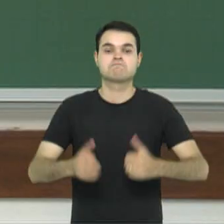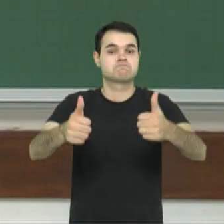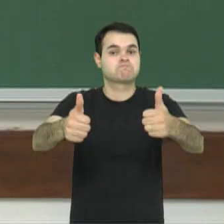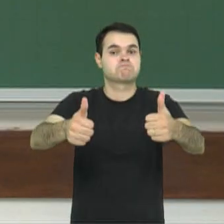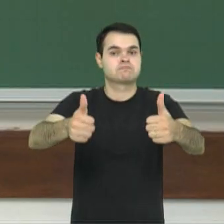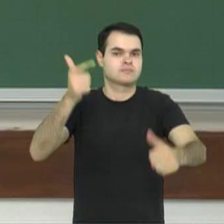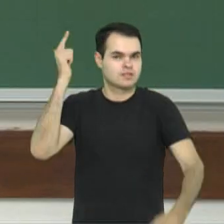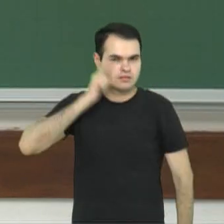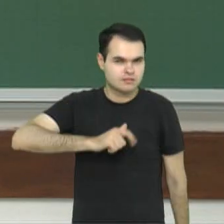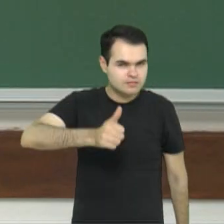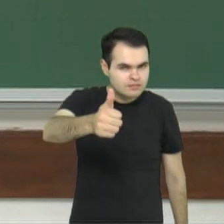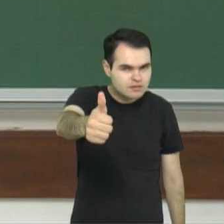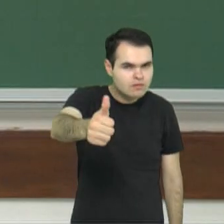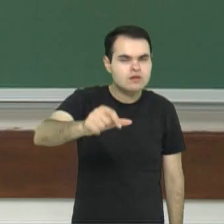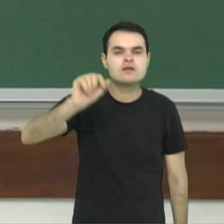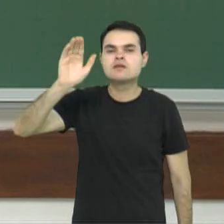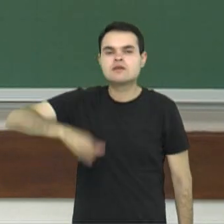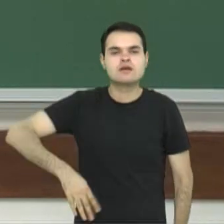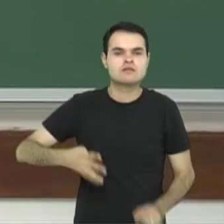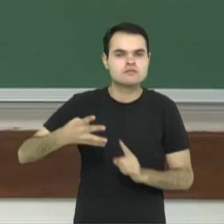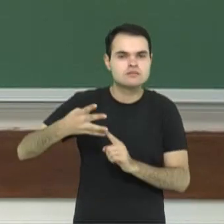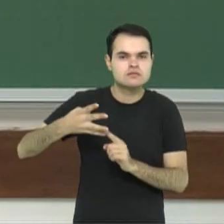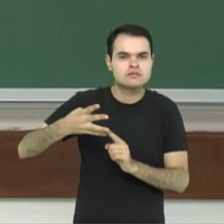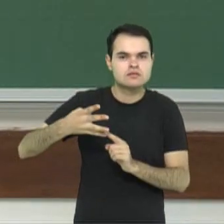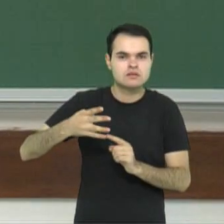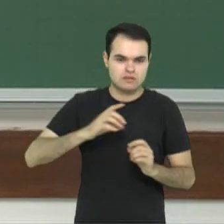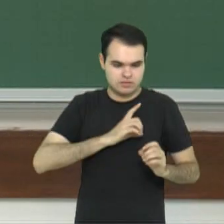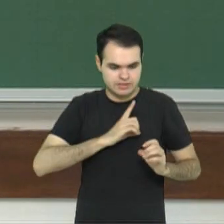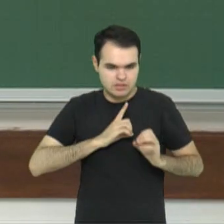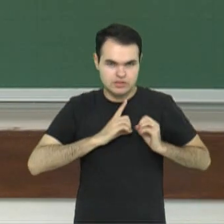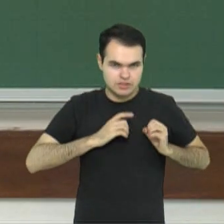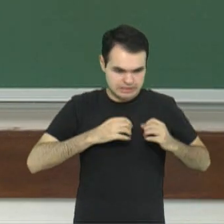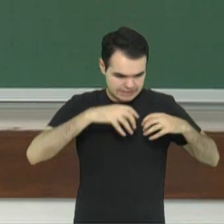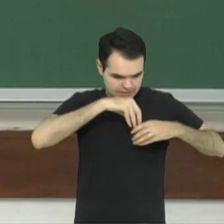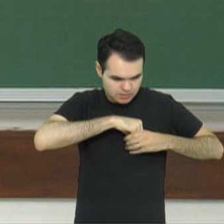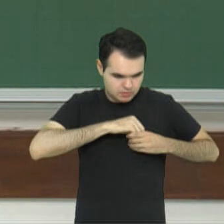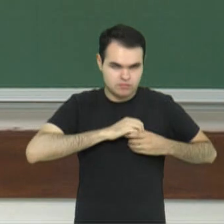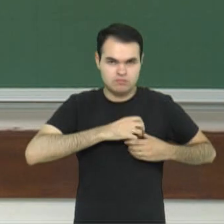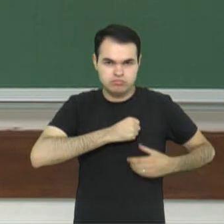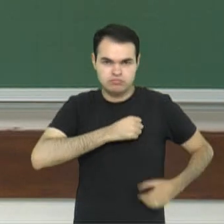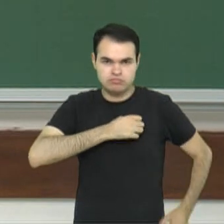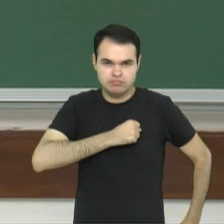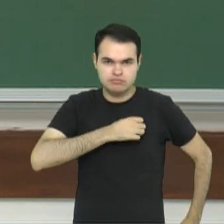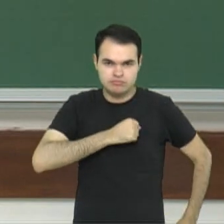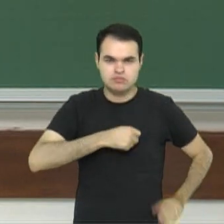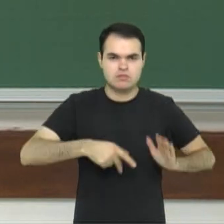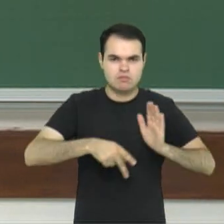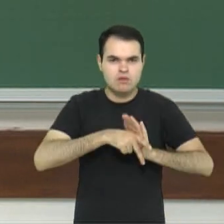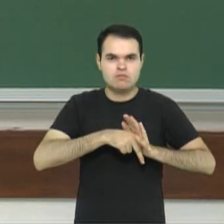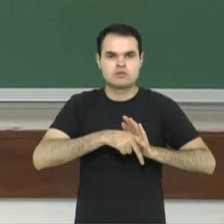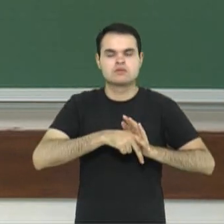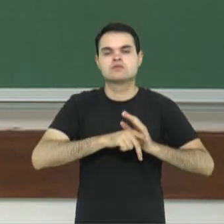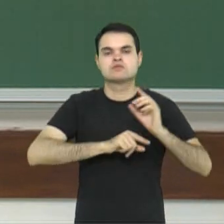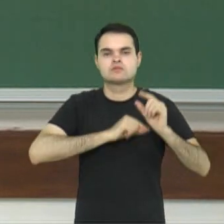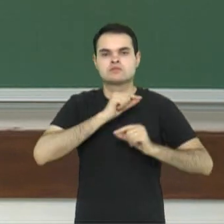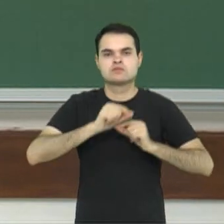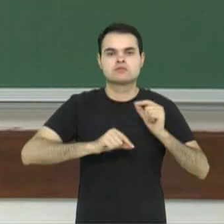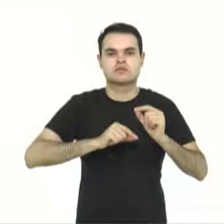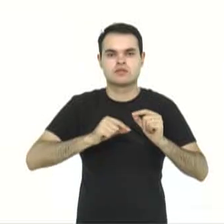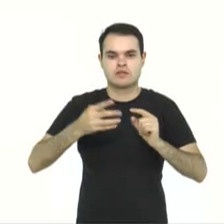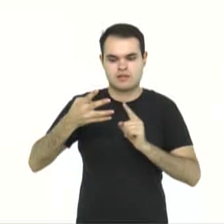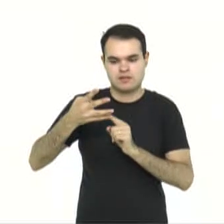Então, galerinha, beleza? Quem assinalou lá que a diástole e a sístole são realizados por batimentos realizados por